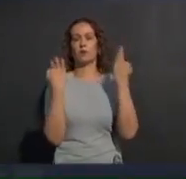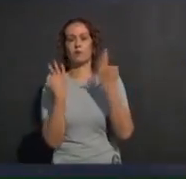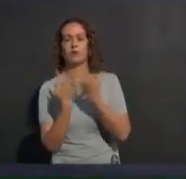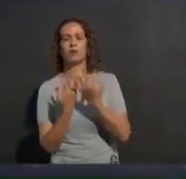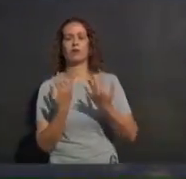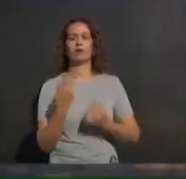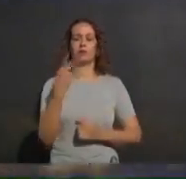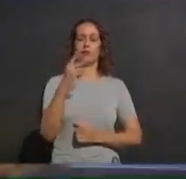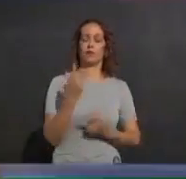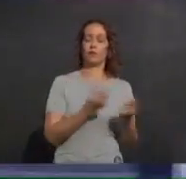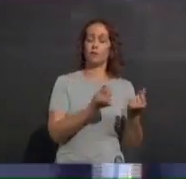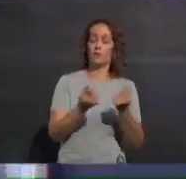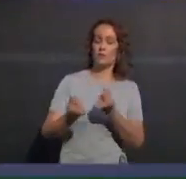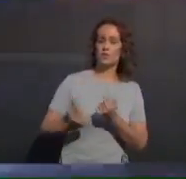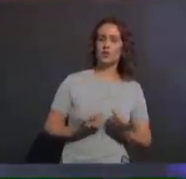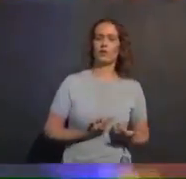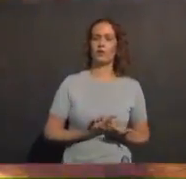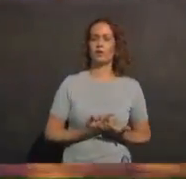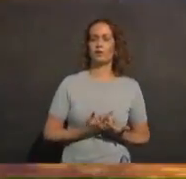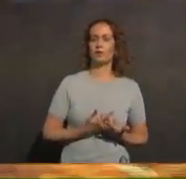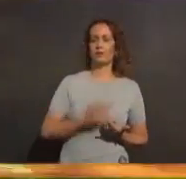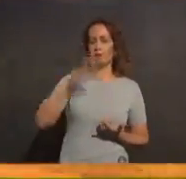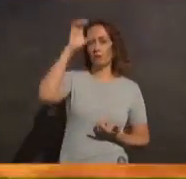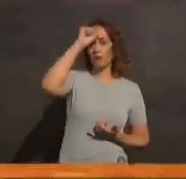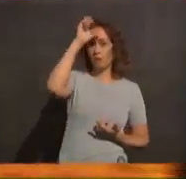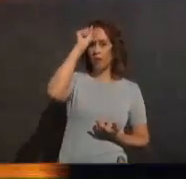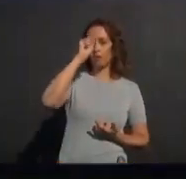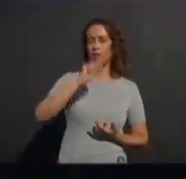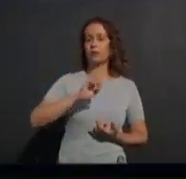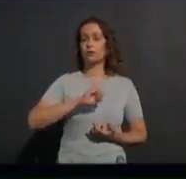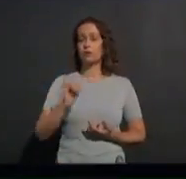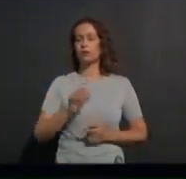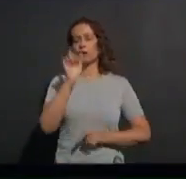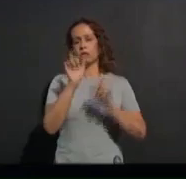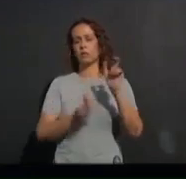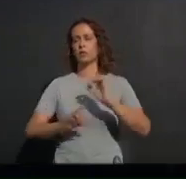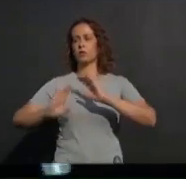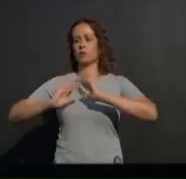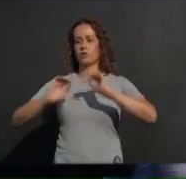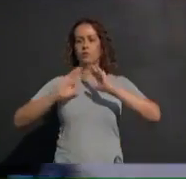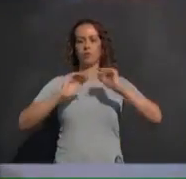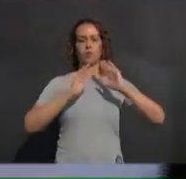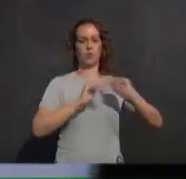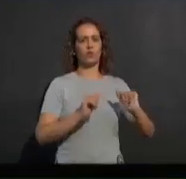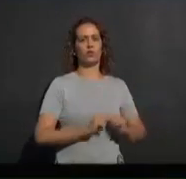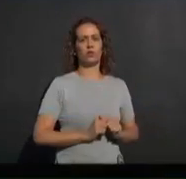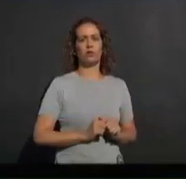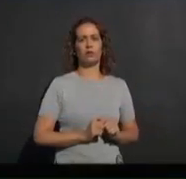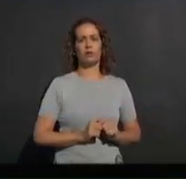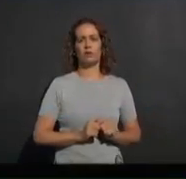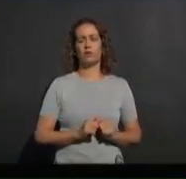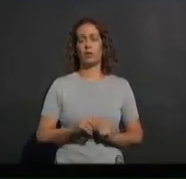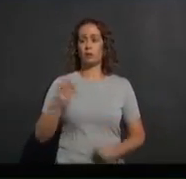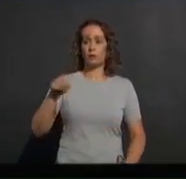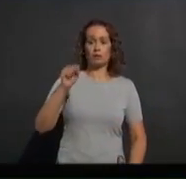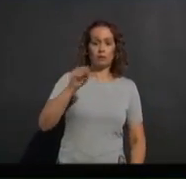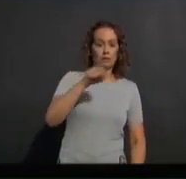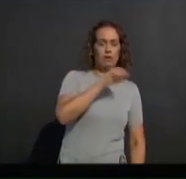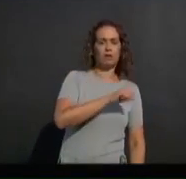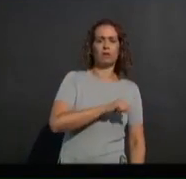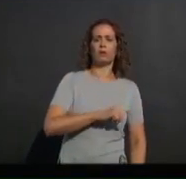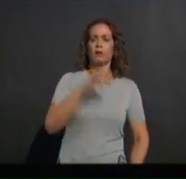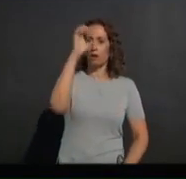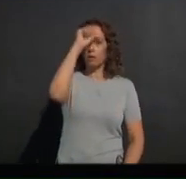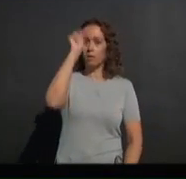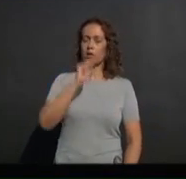você mesmo. Aprenda a dizer não. Se está todo mundo te pedindo tudo e você está começando a se agredir porque você não quer dizer sim, fala